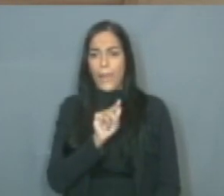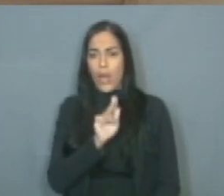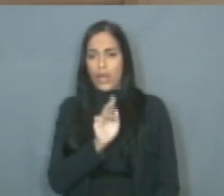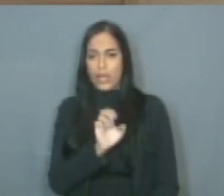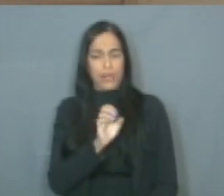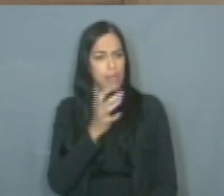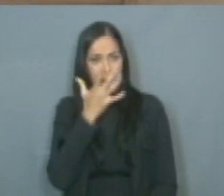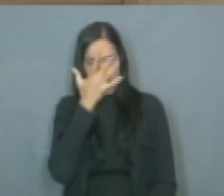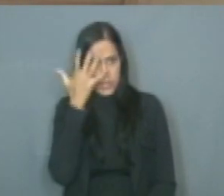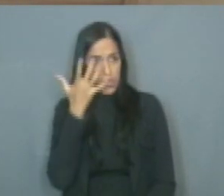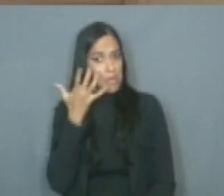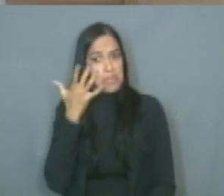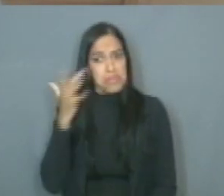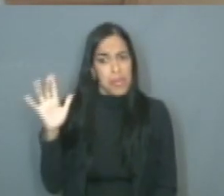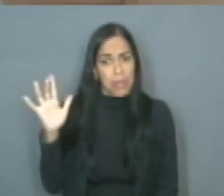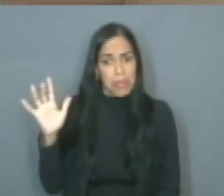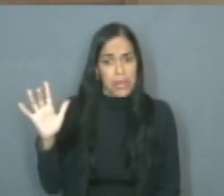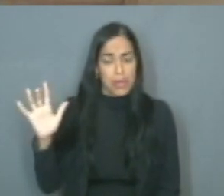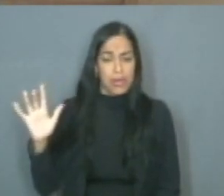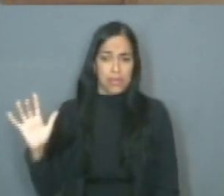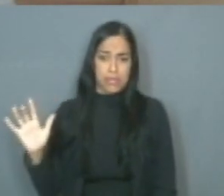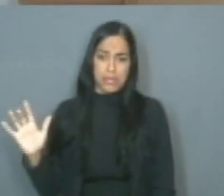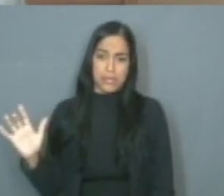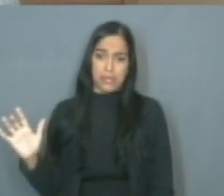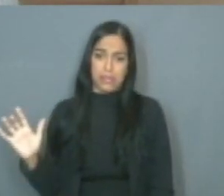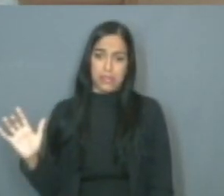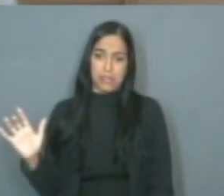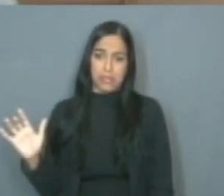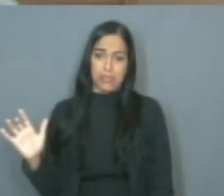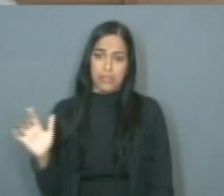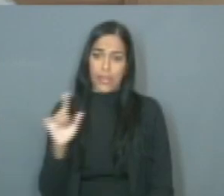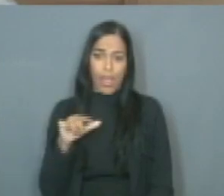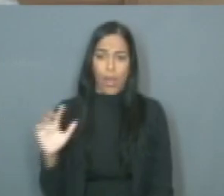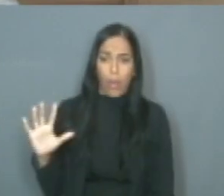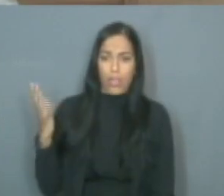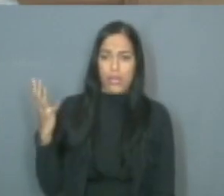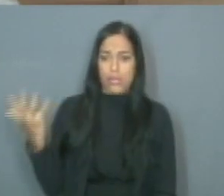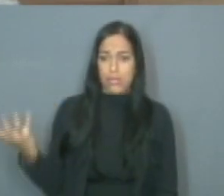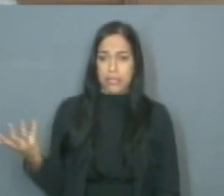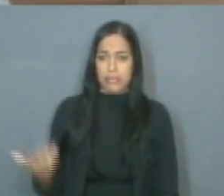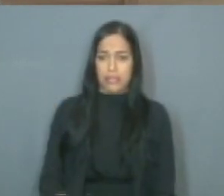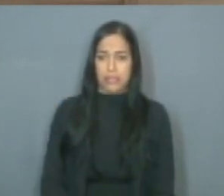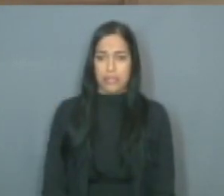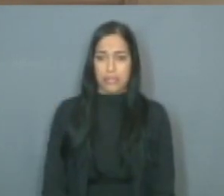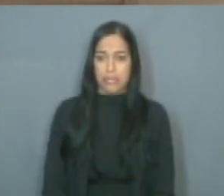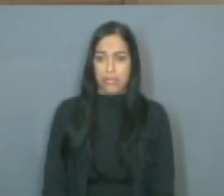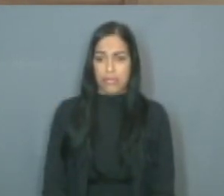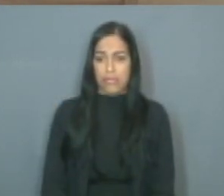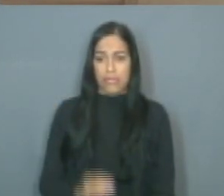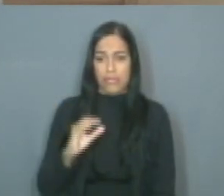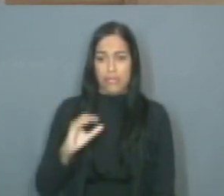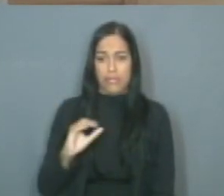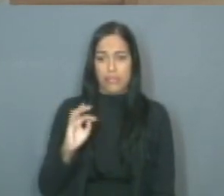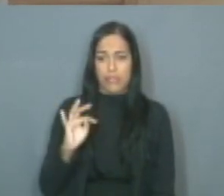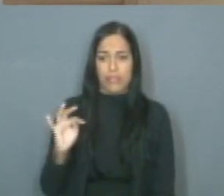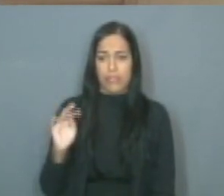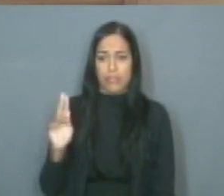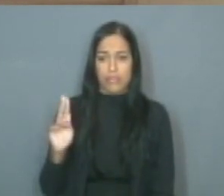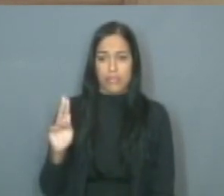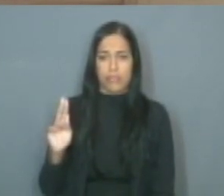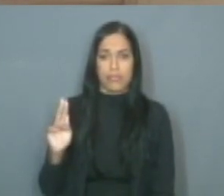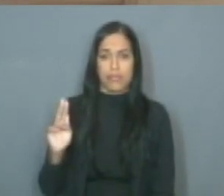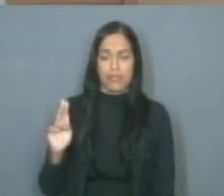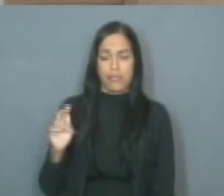sem que a pessoa tenha o menor conhecimento de que aquilo aconteceu. A CTTU, obviamente, não